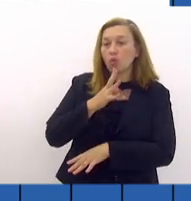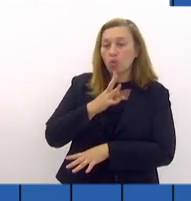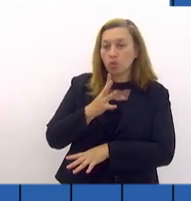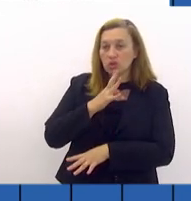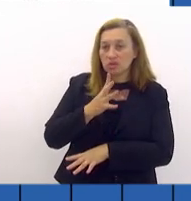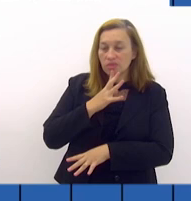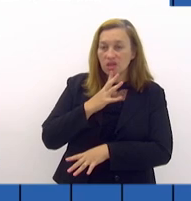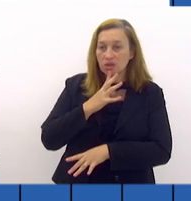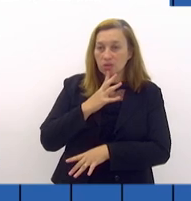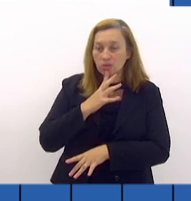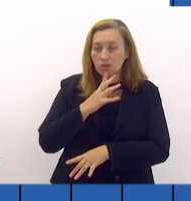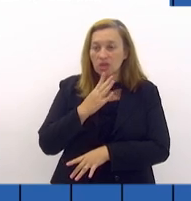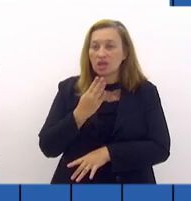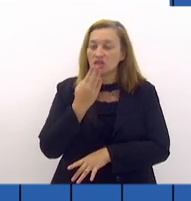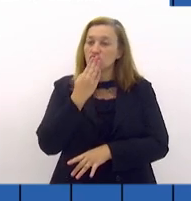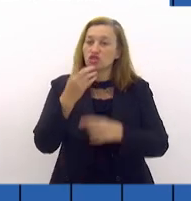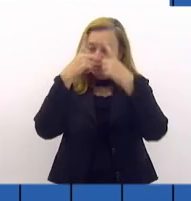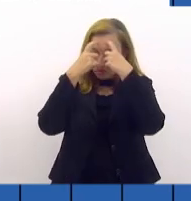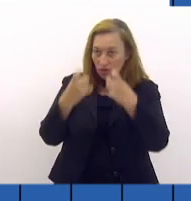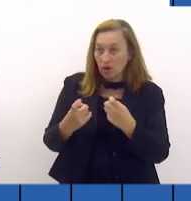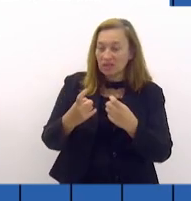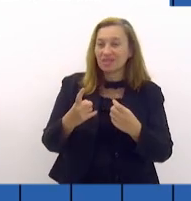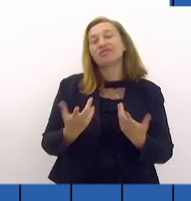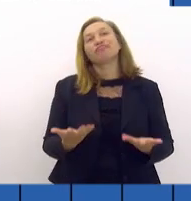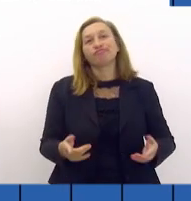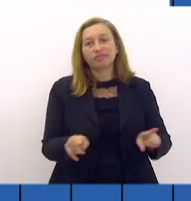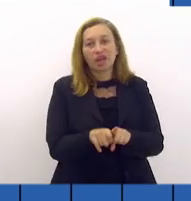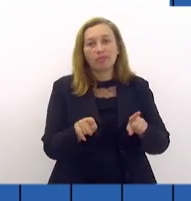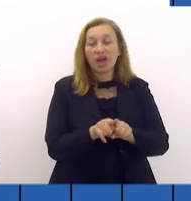de violência. E aí nem sempre as escolas